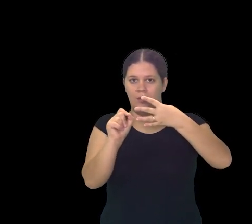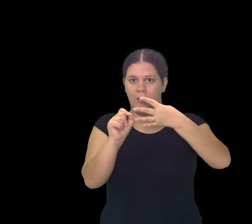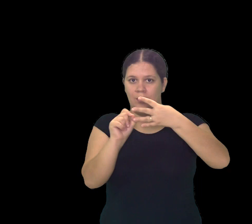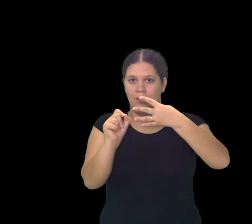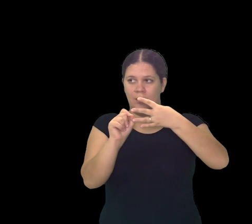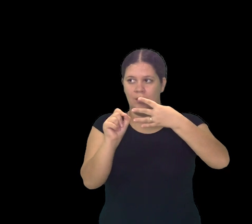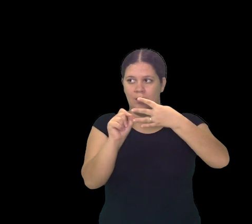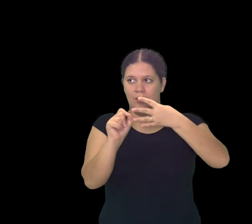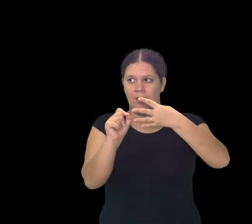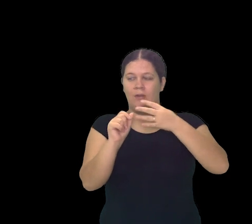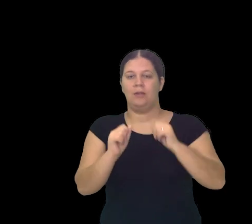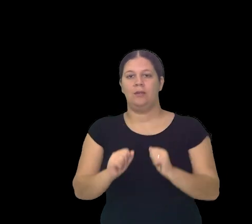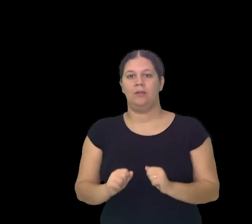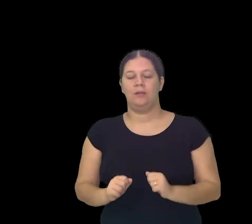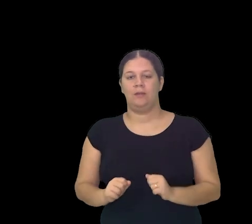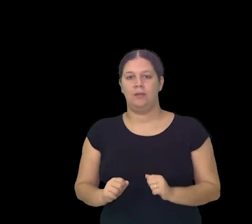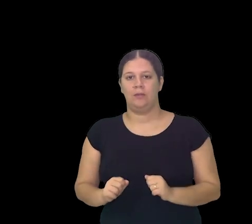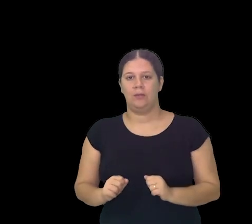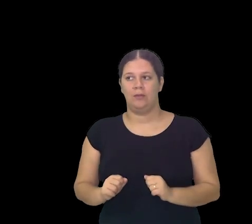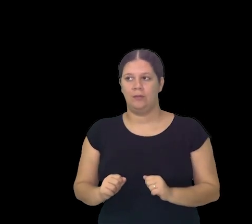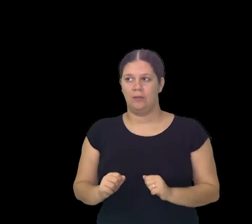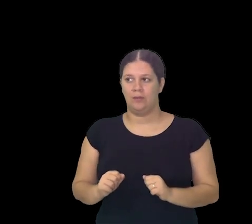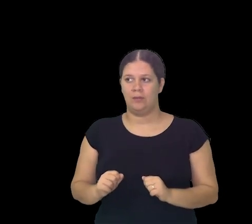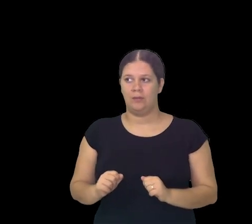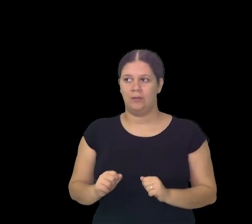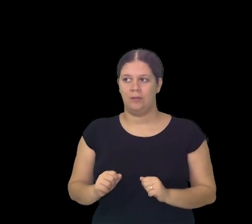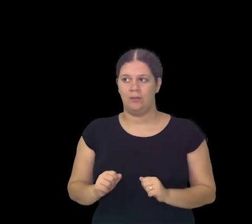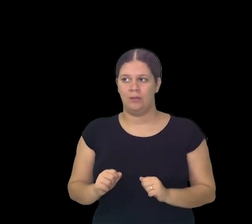2 retângulos, 3 retângulos.